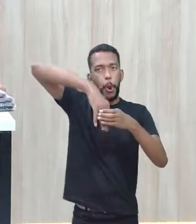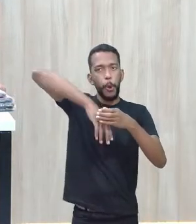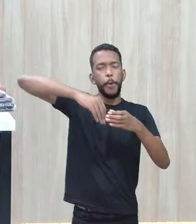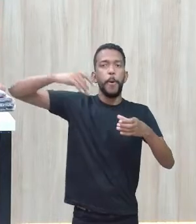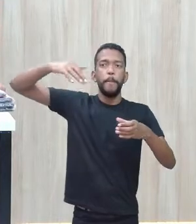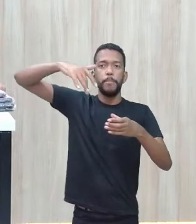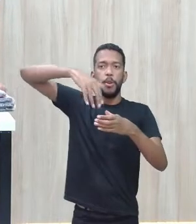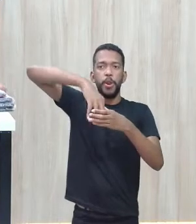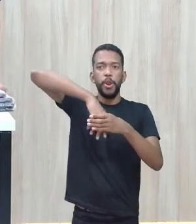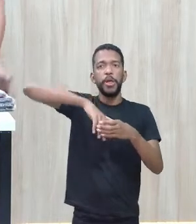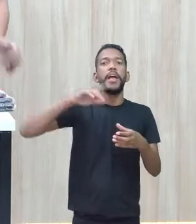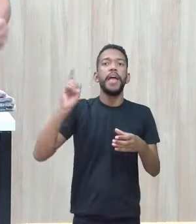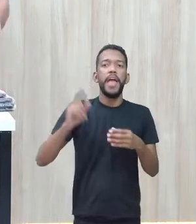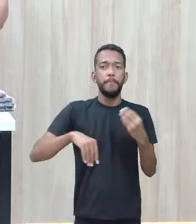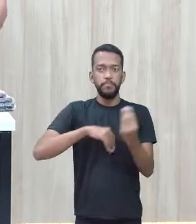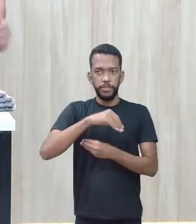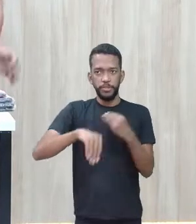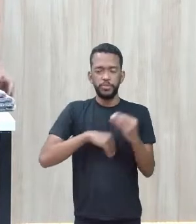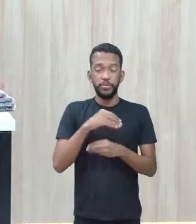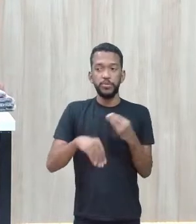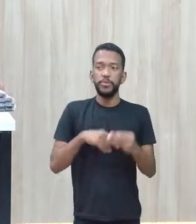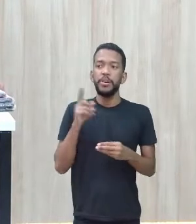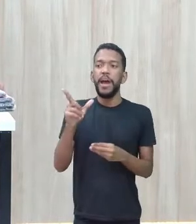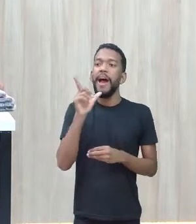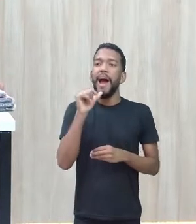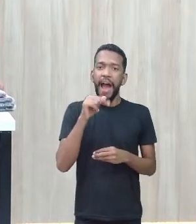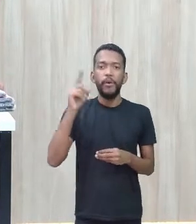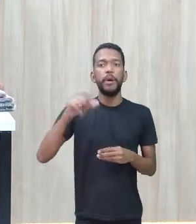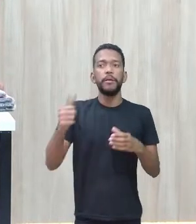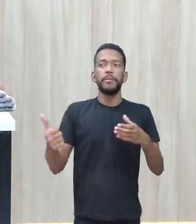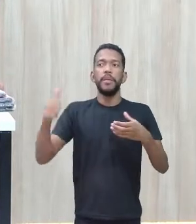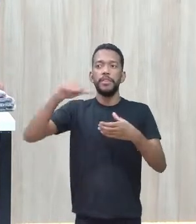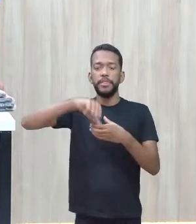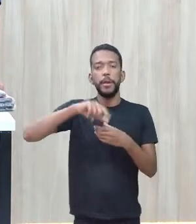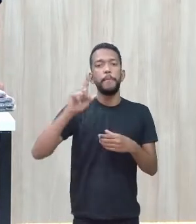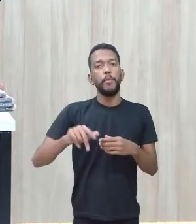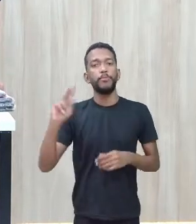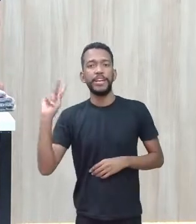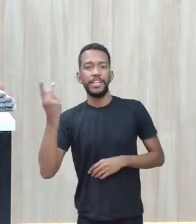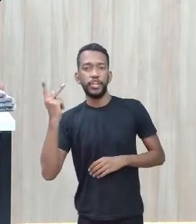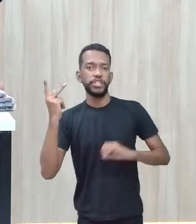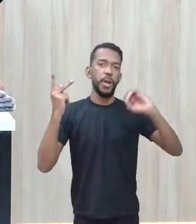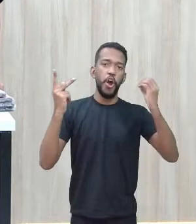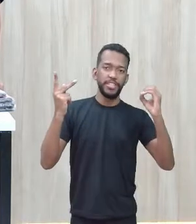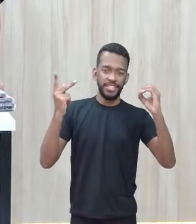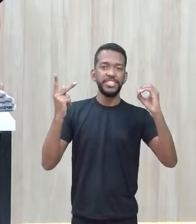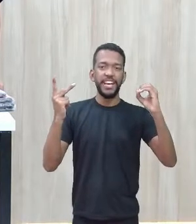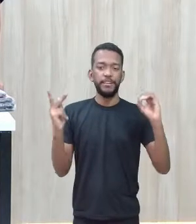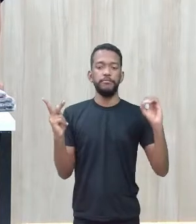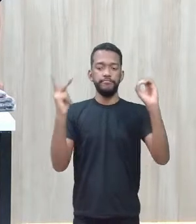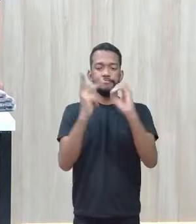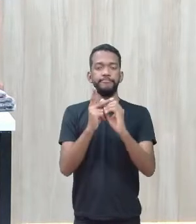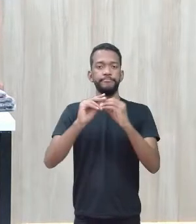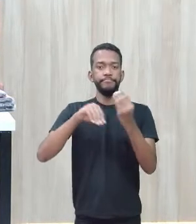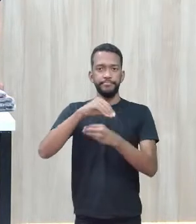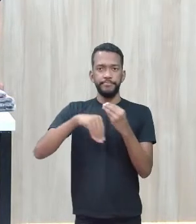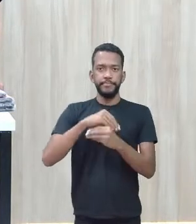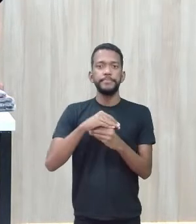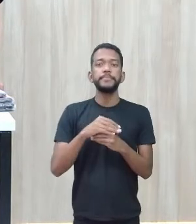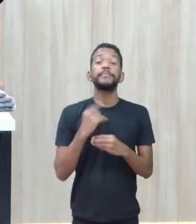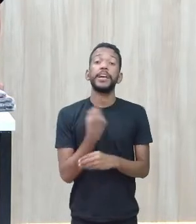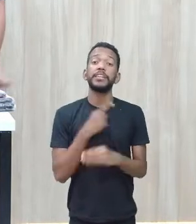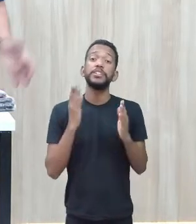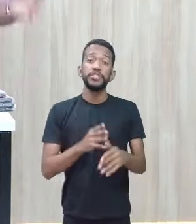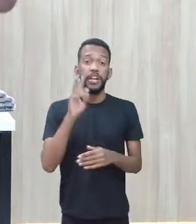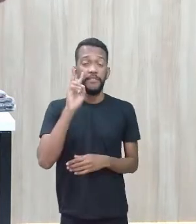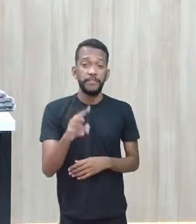uma mistura, gente. A água é uma mistura formada de hidrogênio e oxigênio. Então, nós já vimos que